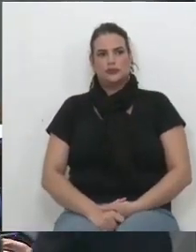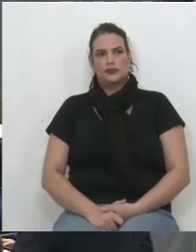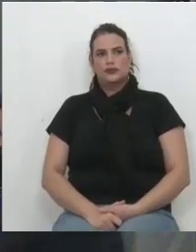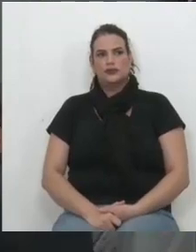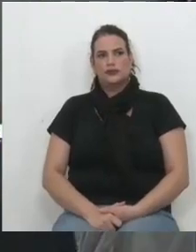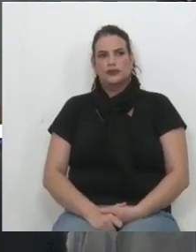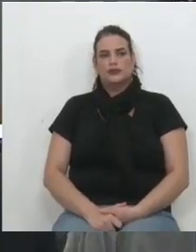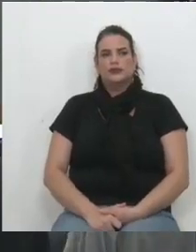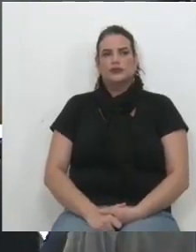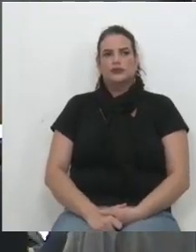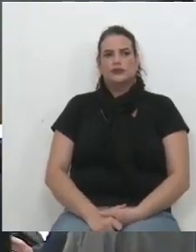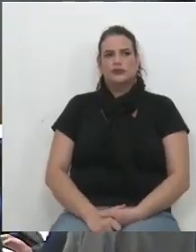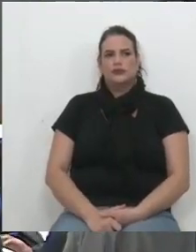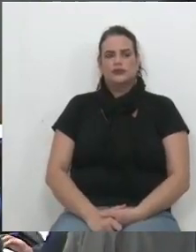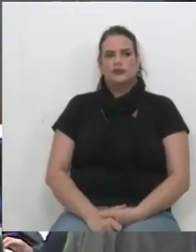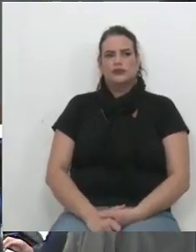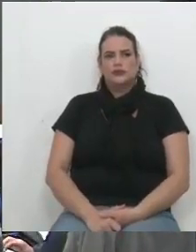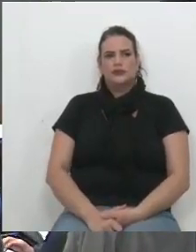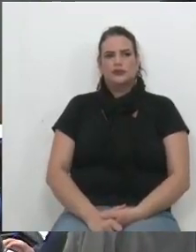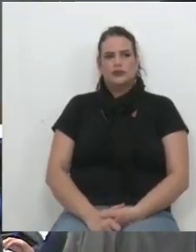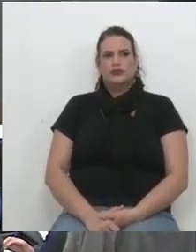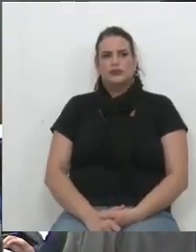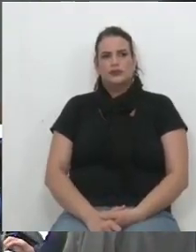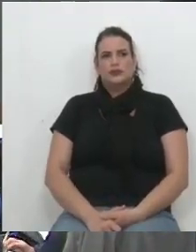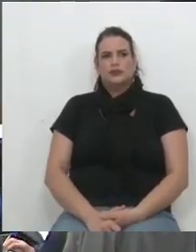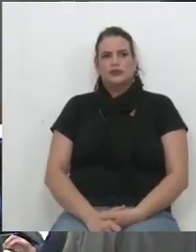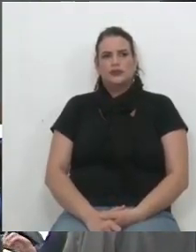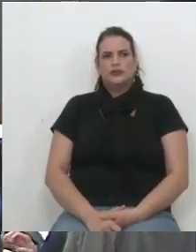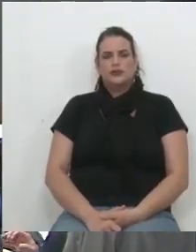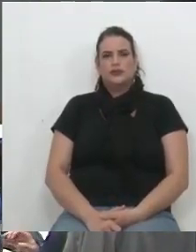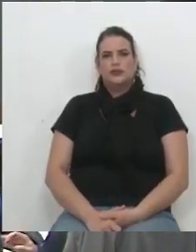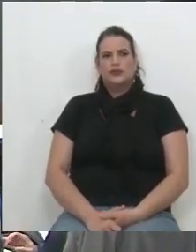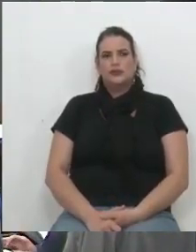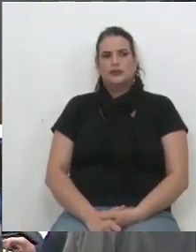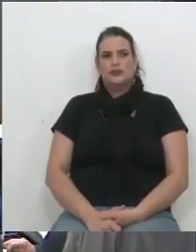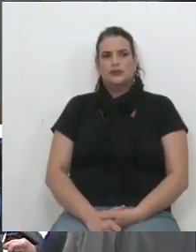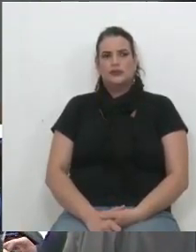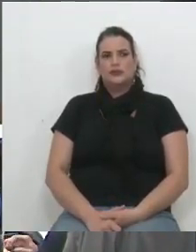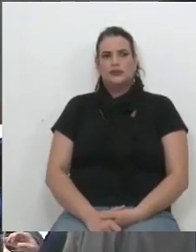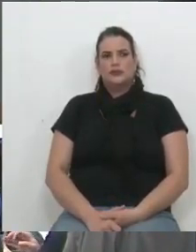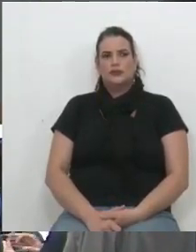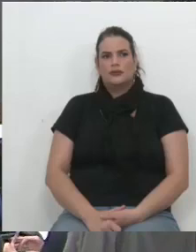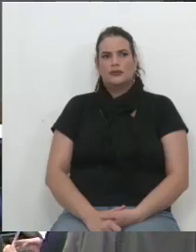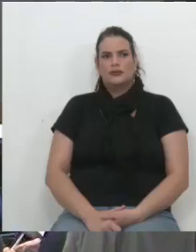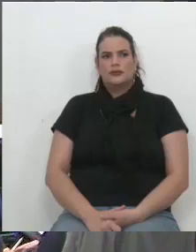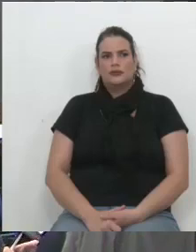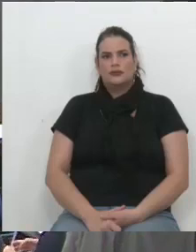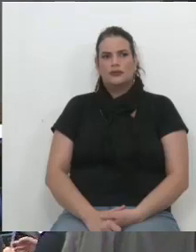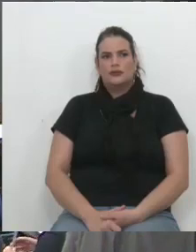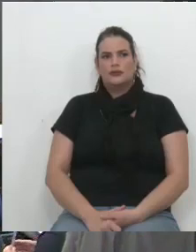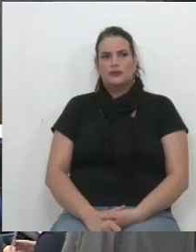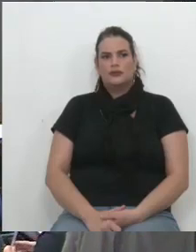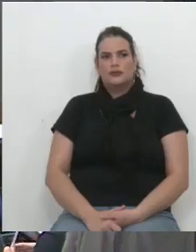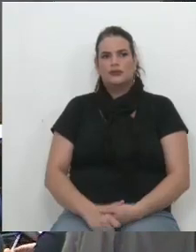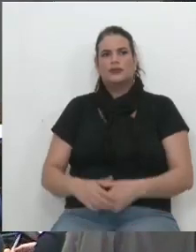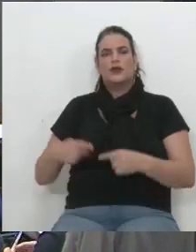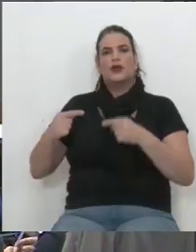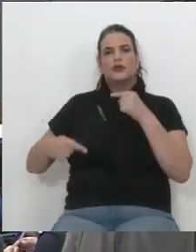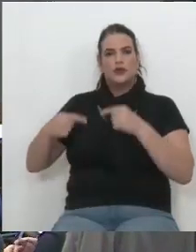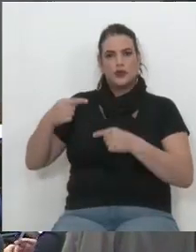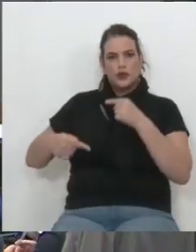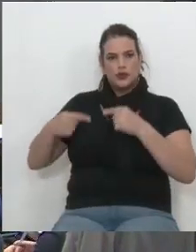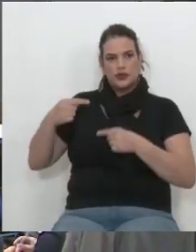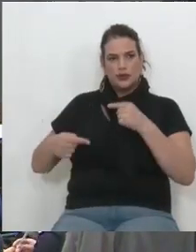Questão de pela ordem para... Não, pela vereador, presidente, estamos em discussão. Para discutir, vereador? Para discutir, presidente. Para